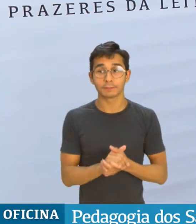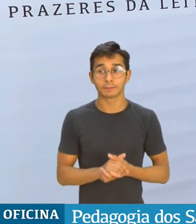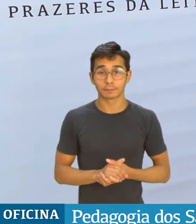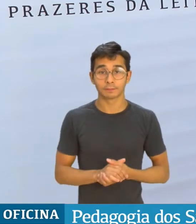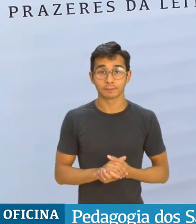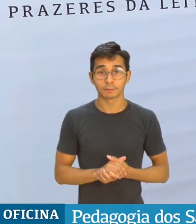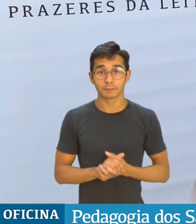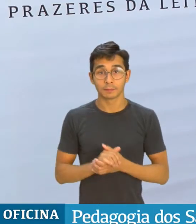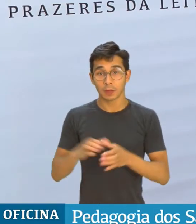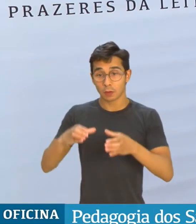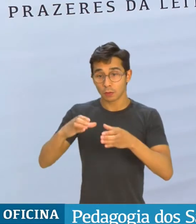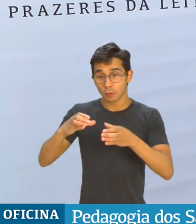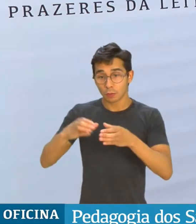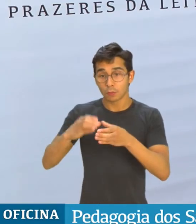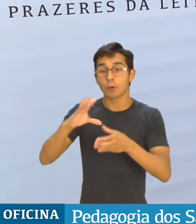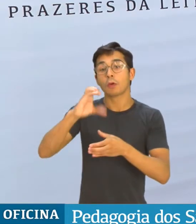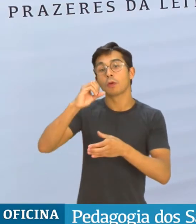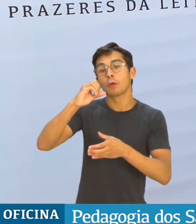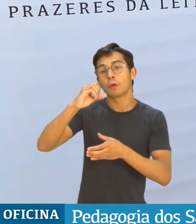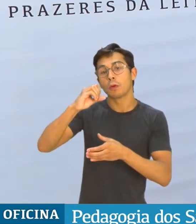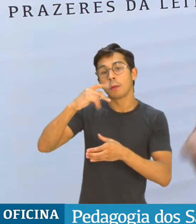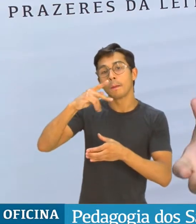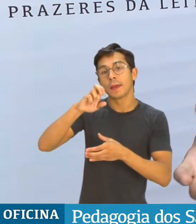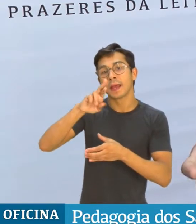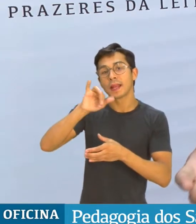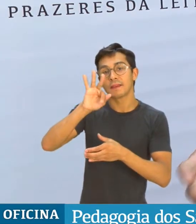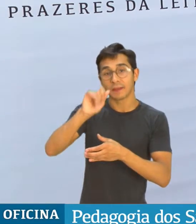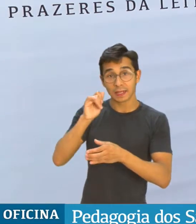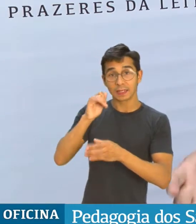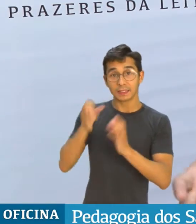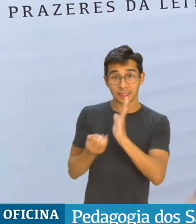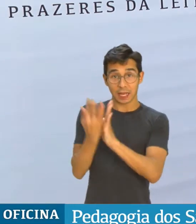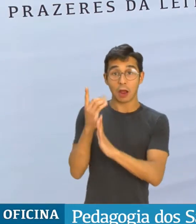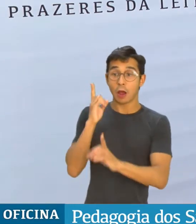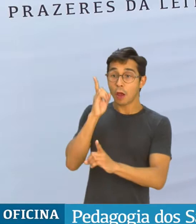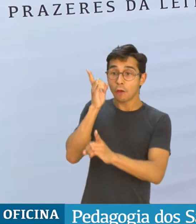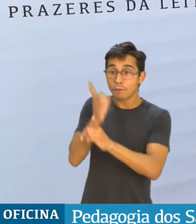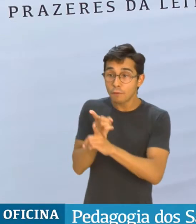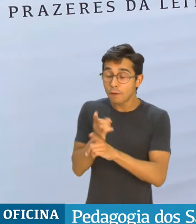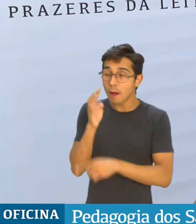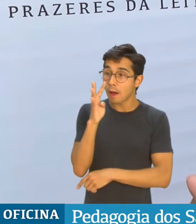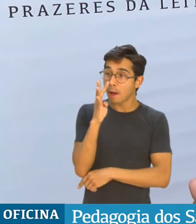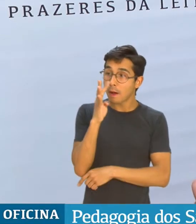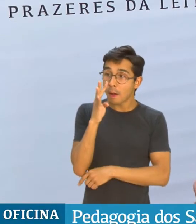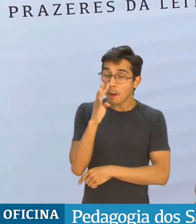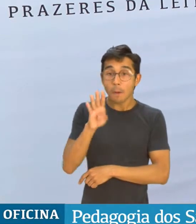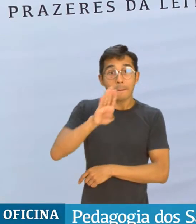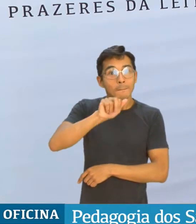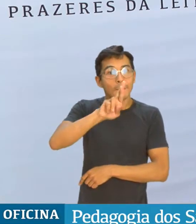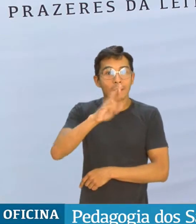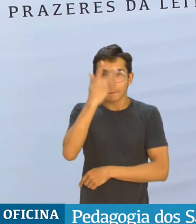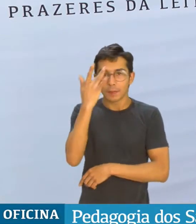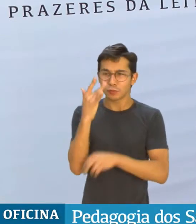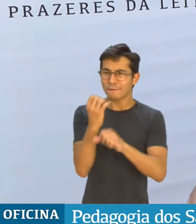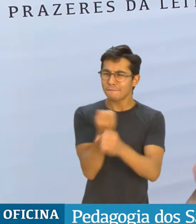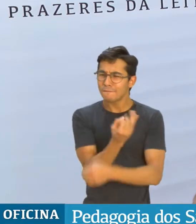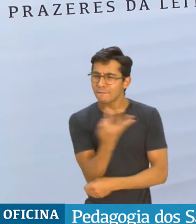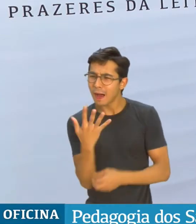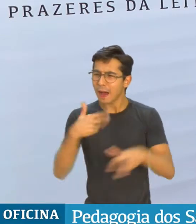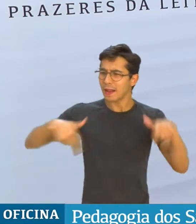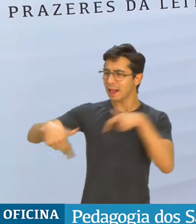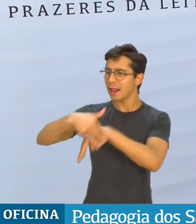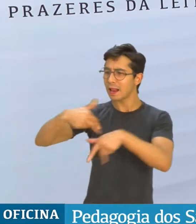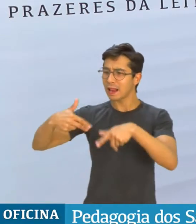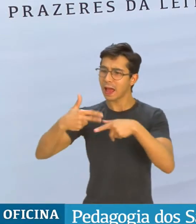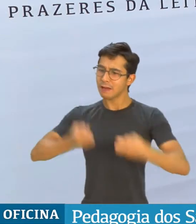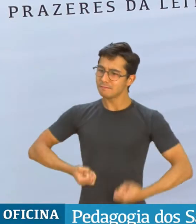estava lá no sarau da Cooperifa, uma coisa que me aconteceu foi: será que isso que acontece nesse bar, de tantas pessoas se reunirem, esse ato de